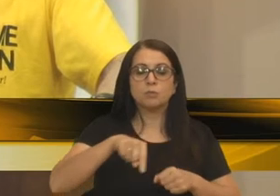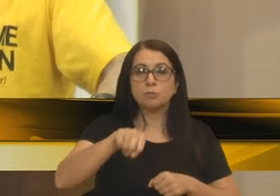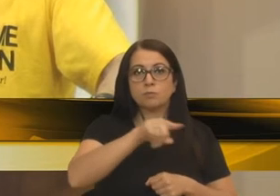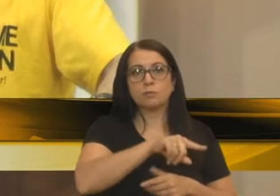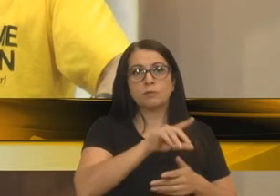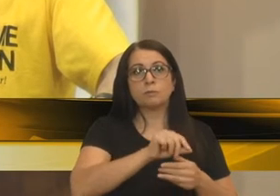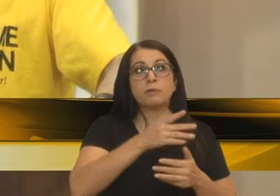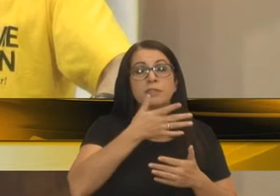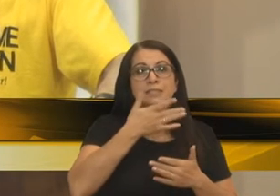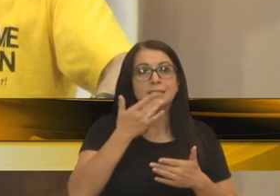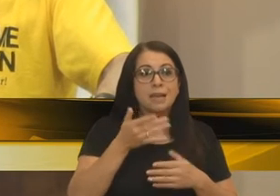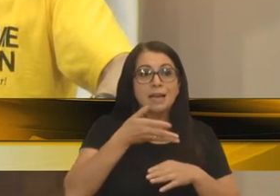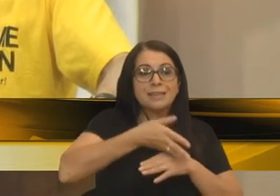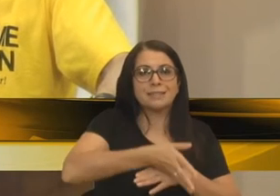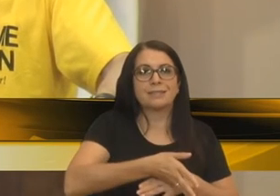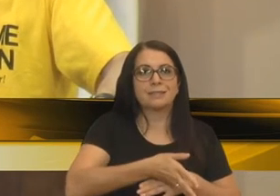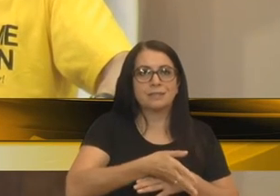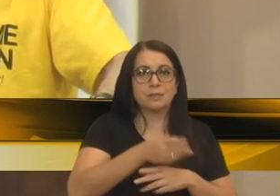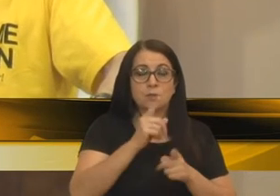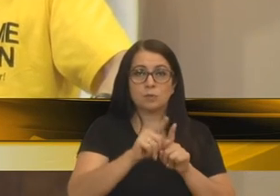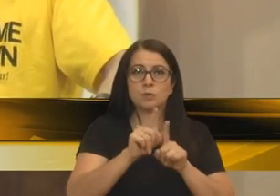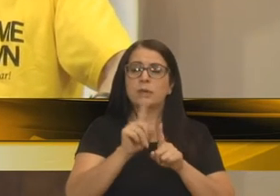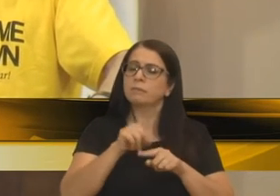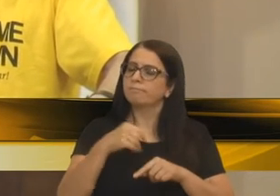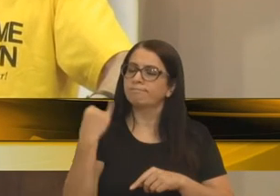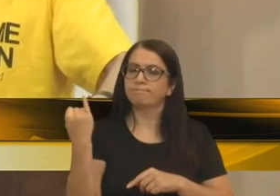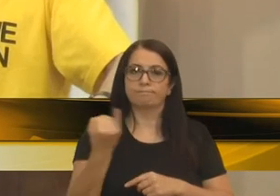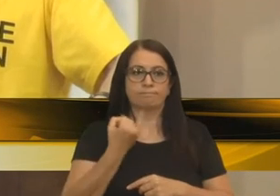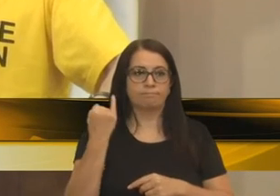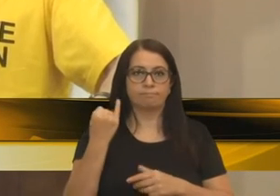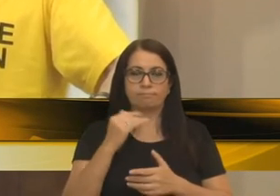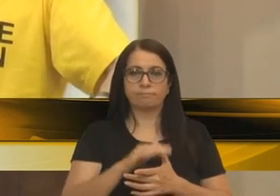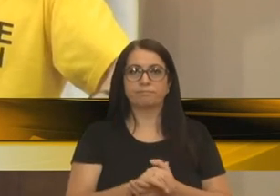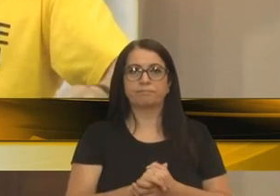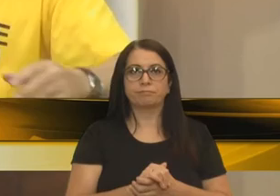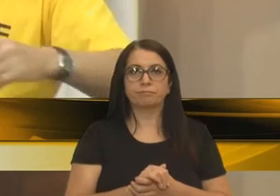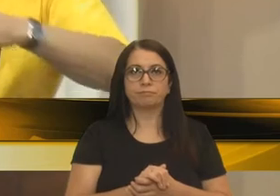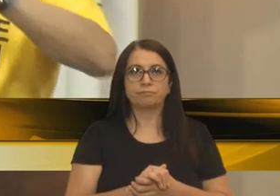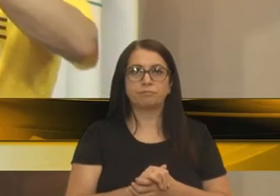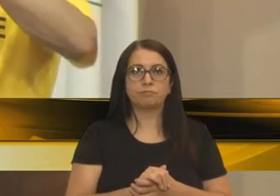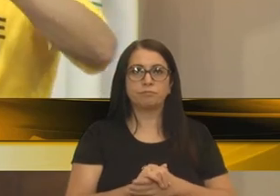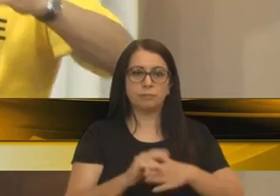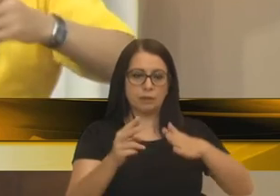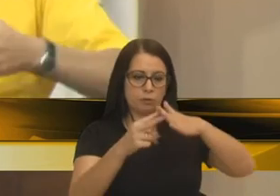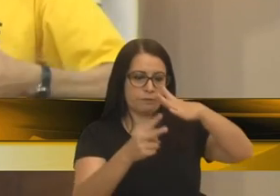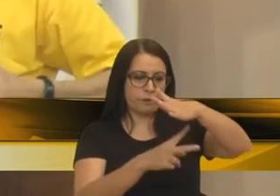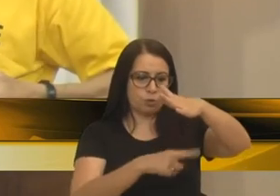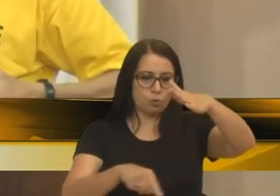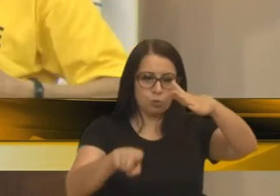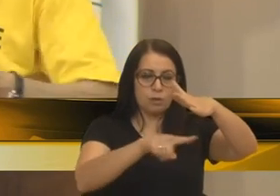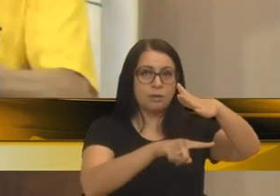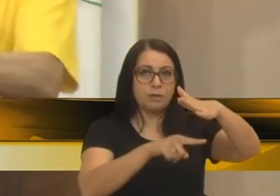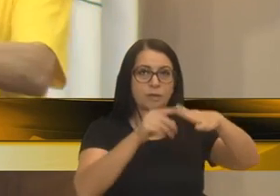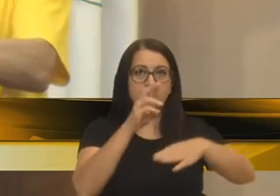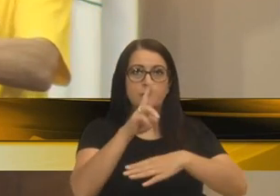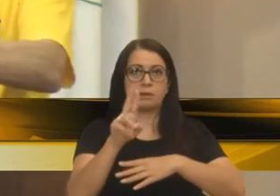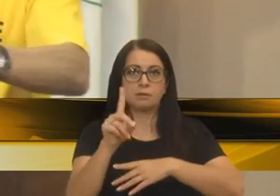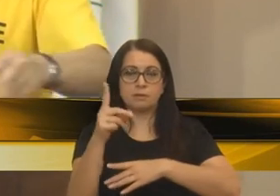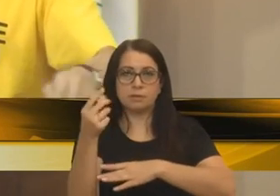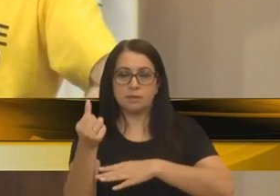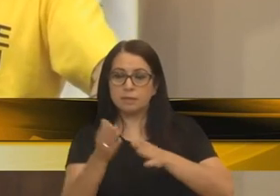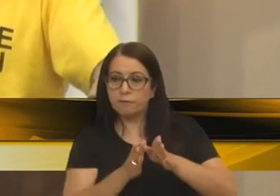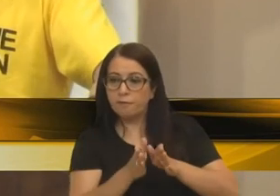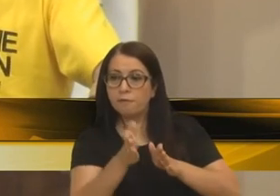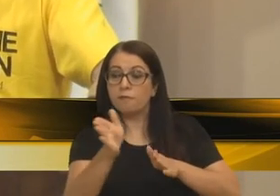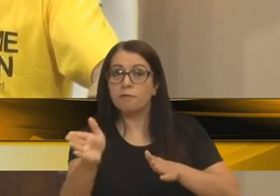para facilitar o acesso. Esse é um acesso importantíssimo. O viaduto na BR-116 induz o trânsito para